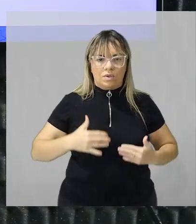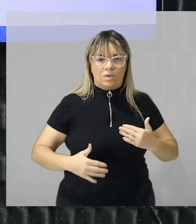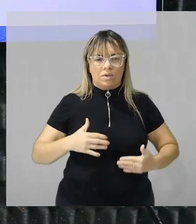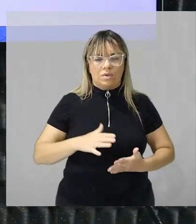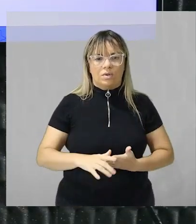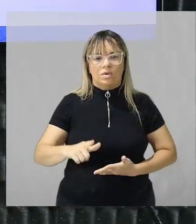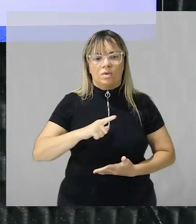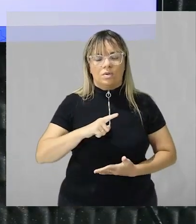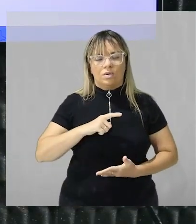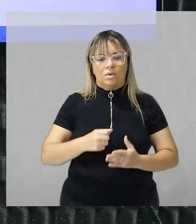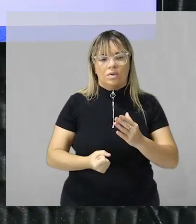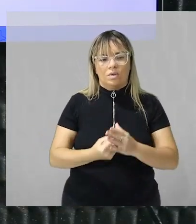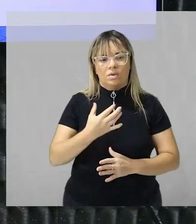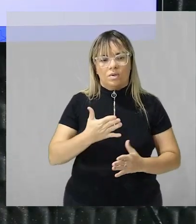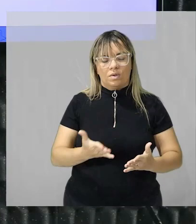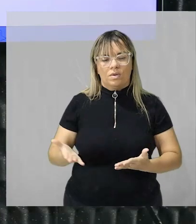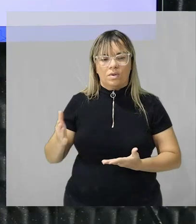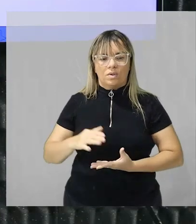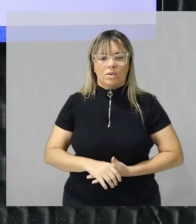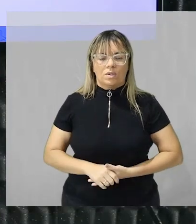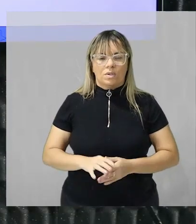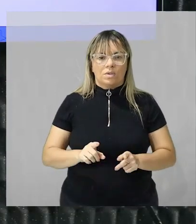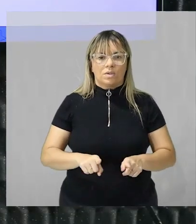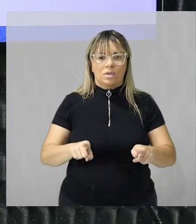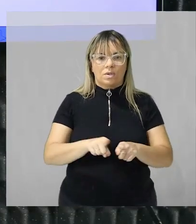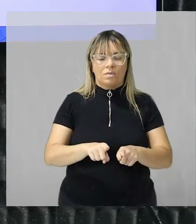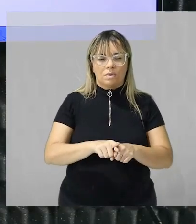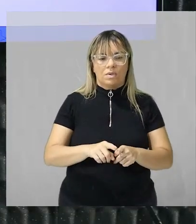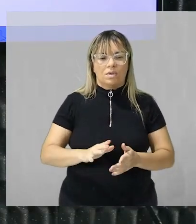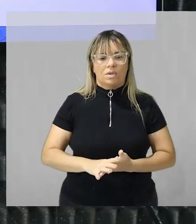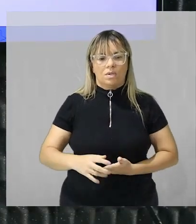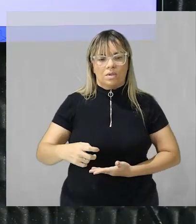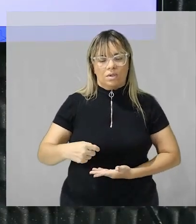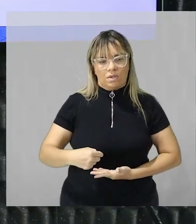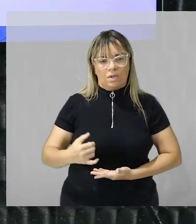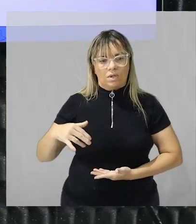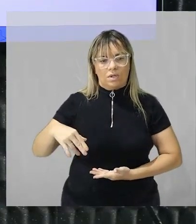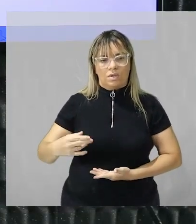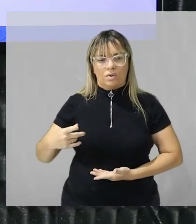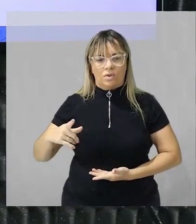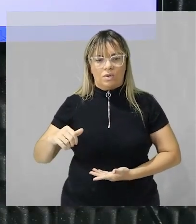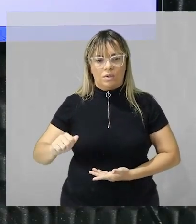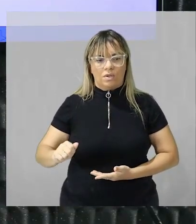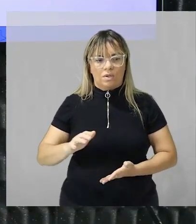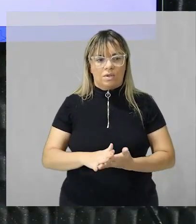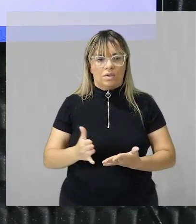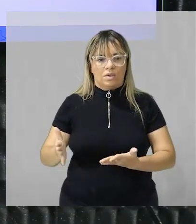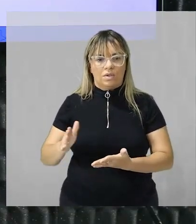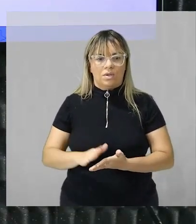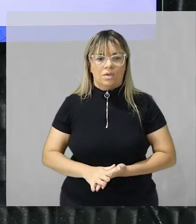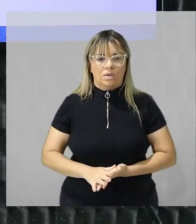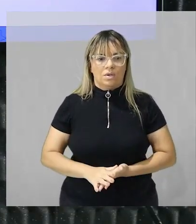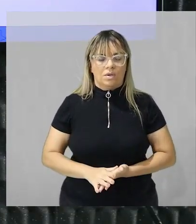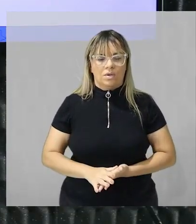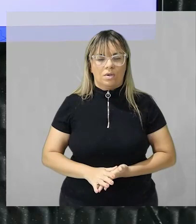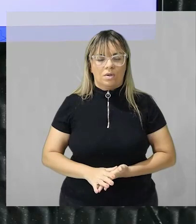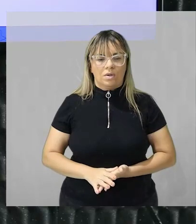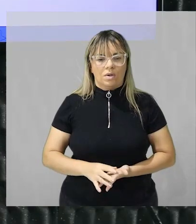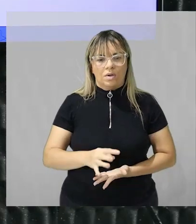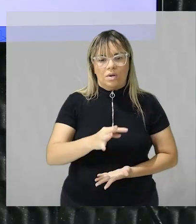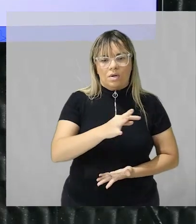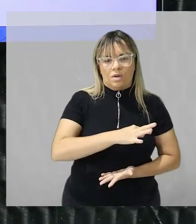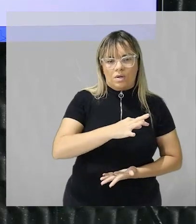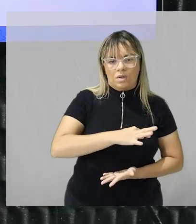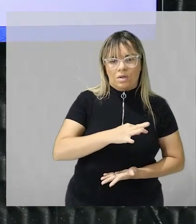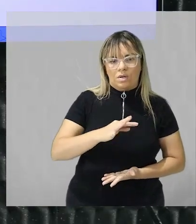condições de produzir a insulina, tá? Então vamos aqui. As técnicas de engenharia genética, elas possibilitaram a produção